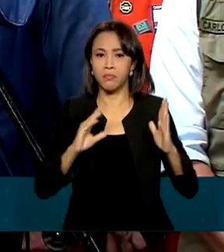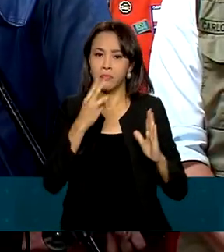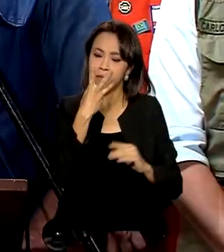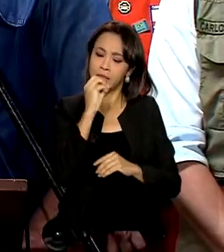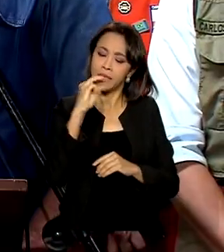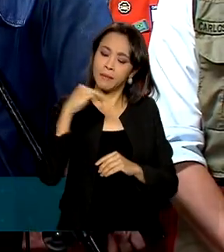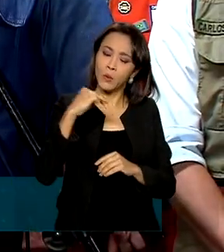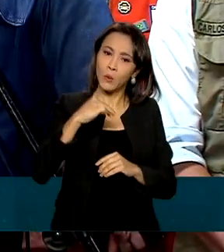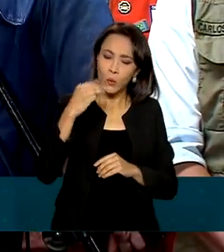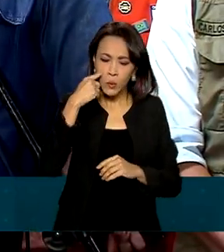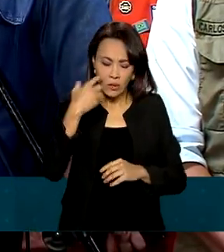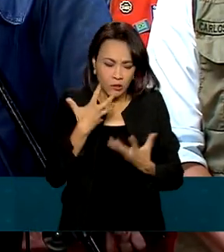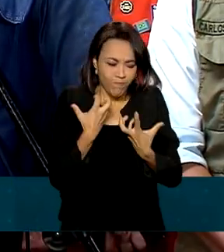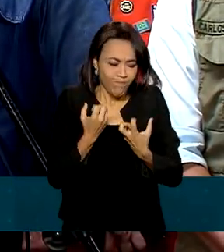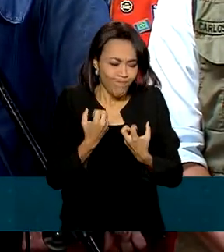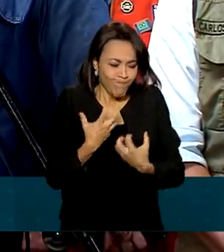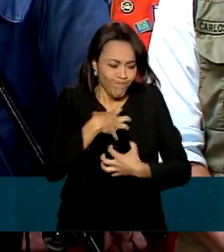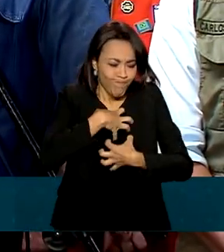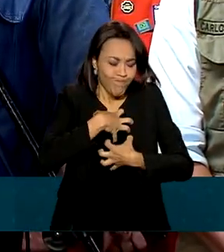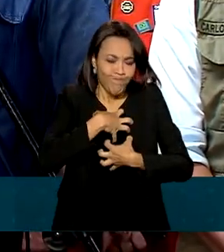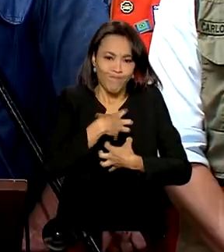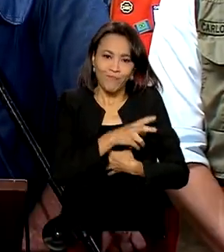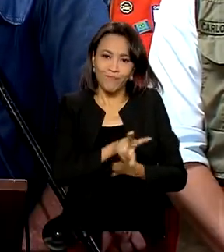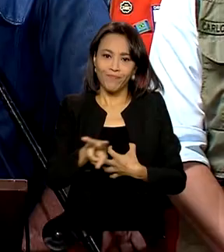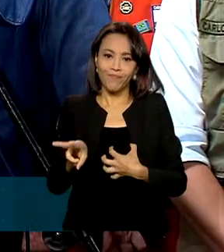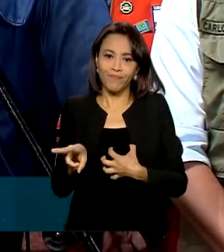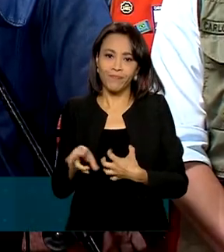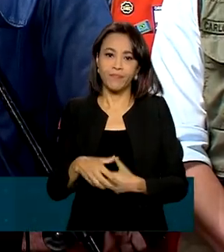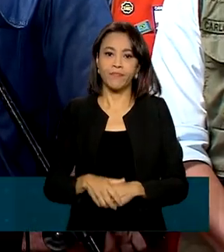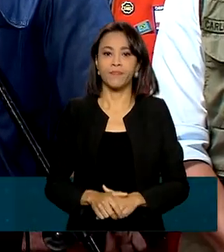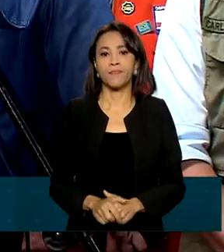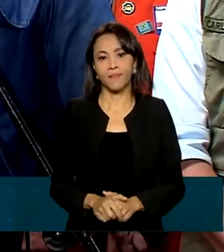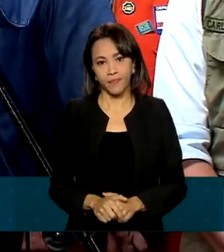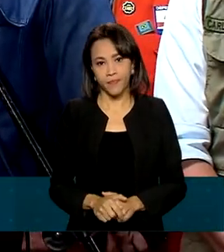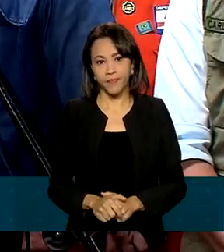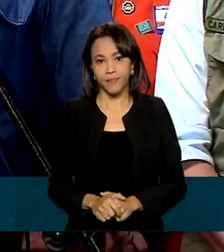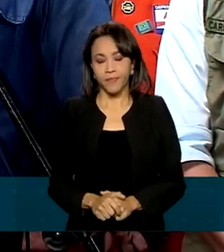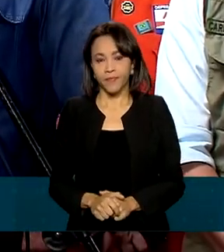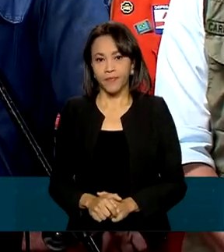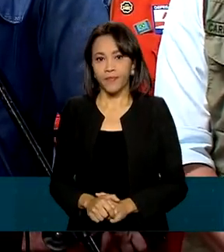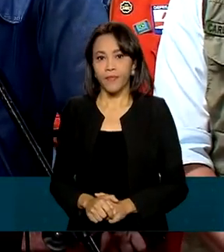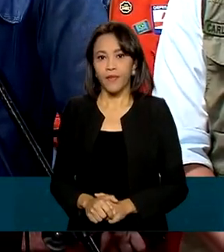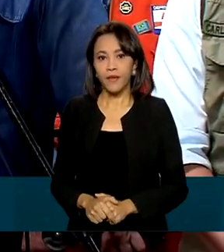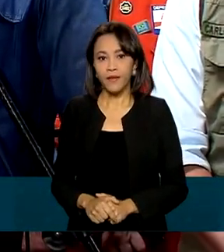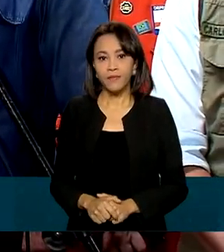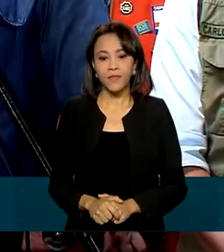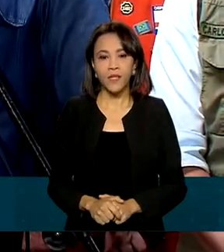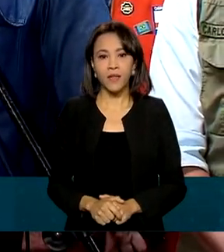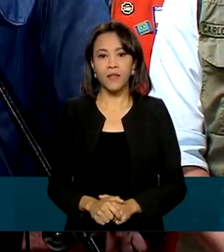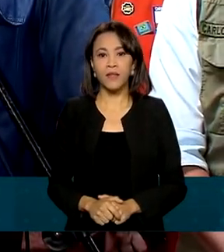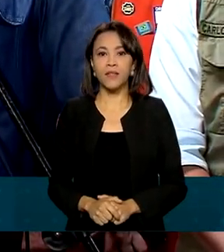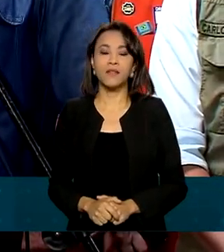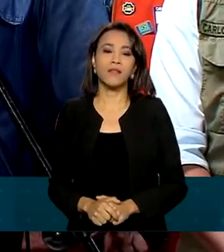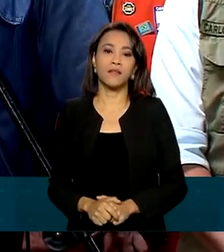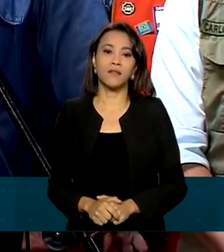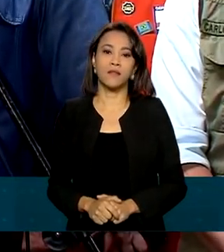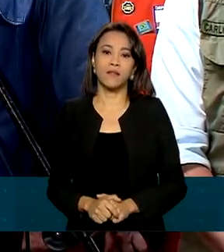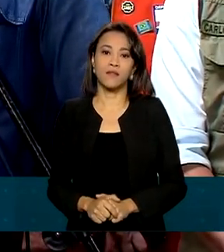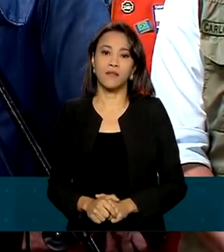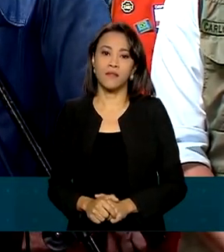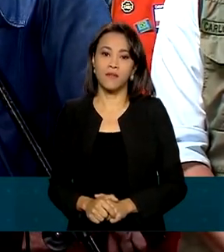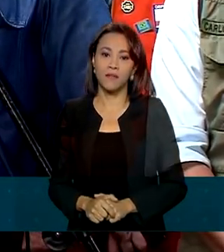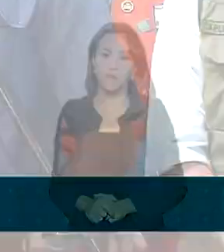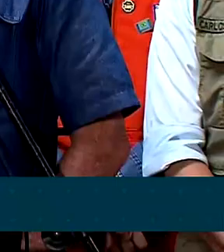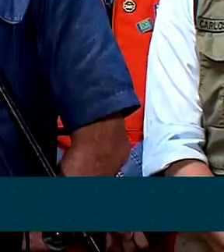e manifestou pesar pelas vítimas gostoso somos e obviamente